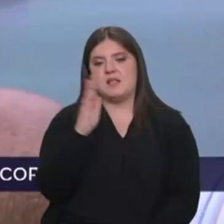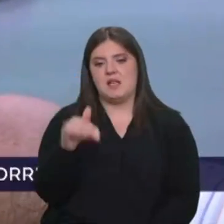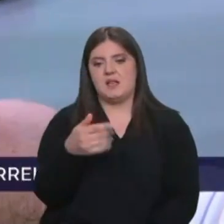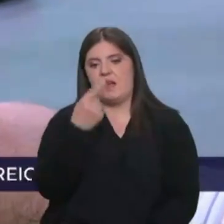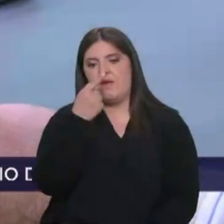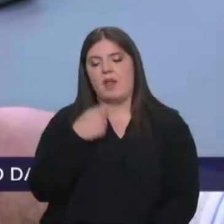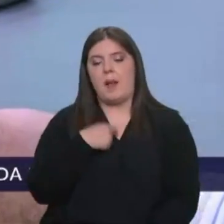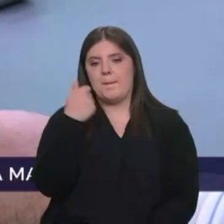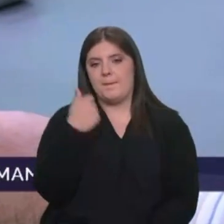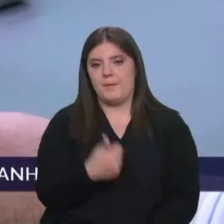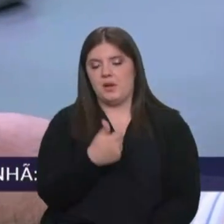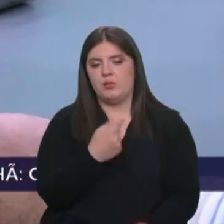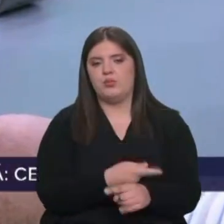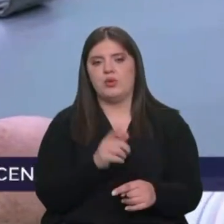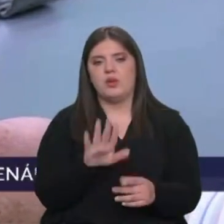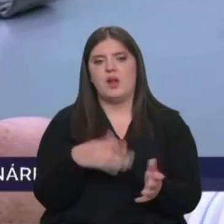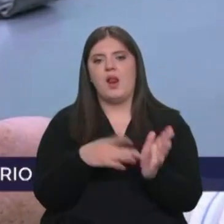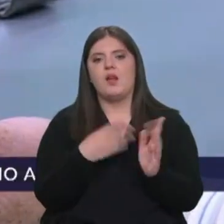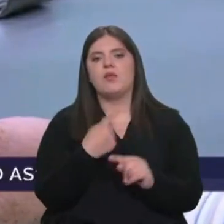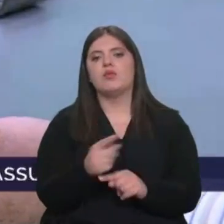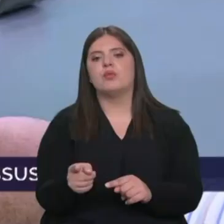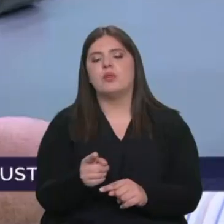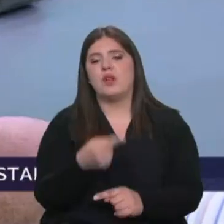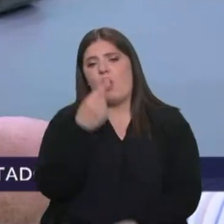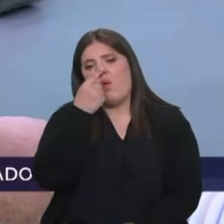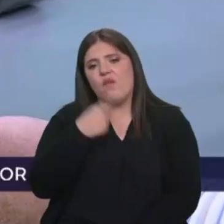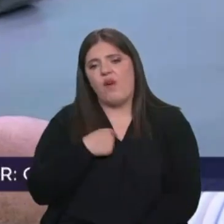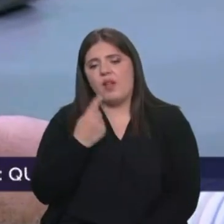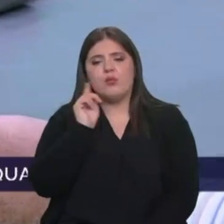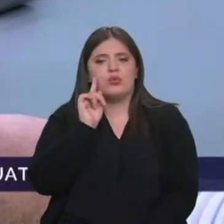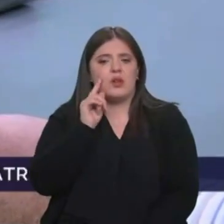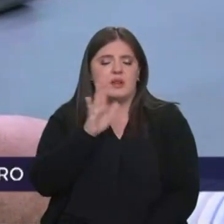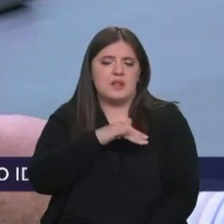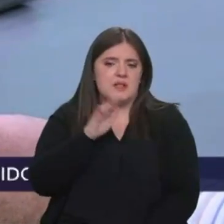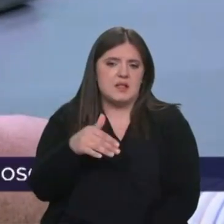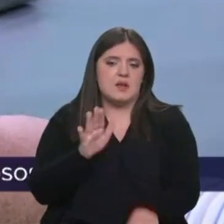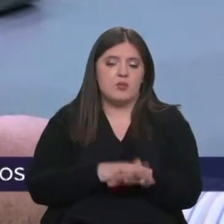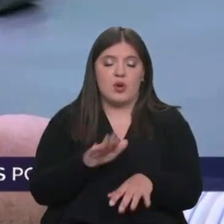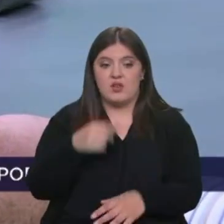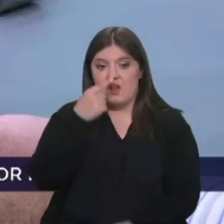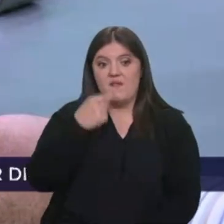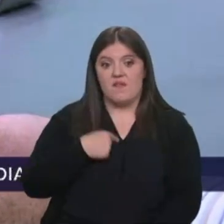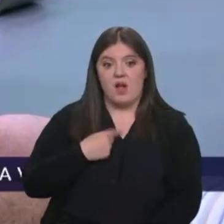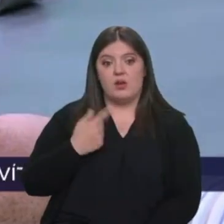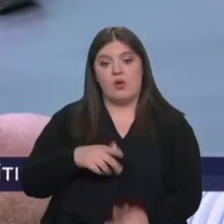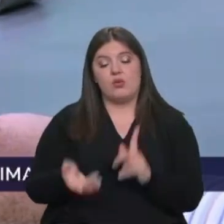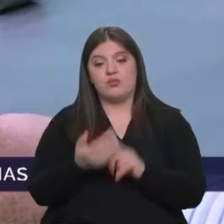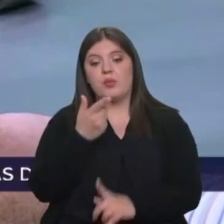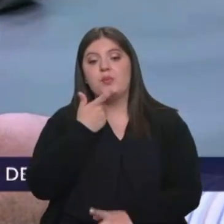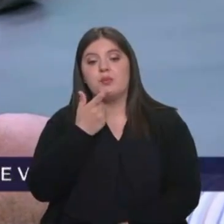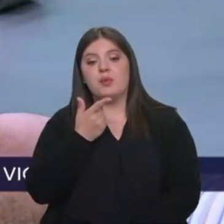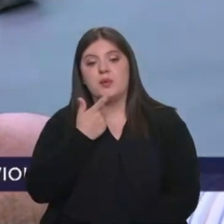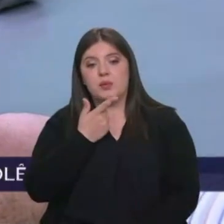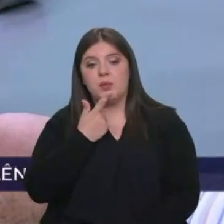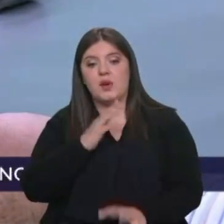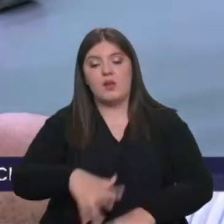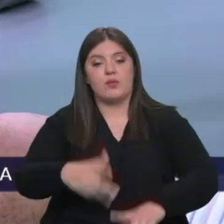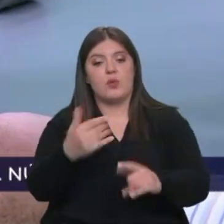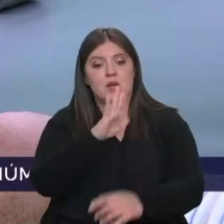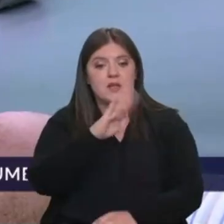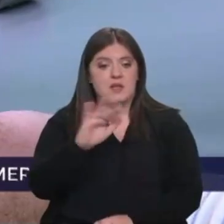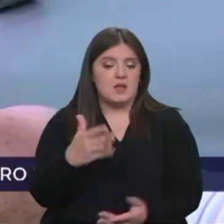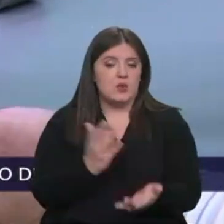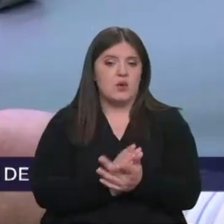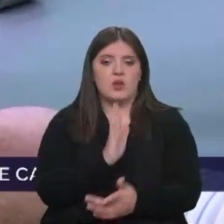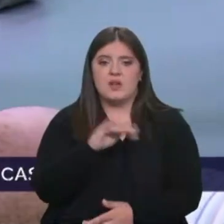falhar bem. Por que razão trazemos este livro? Porque o erro é fundamental em ciência. É só à custa do erro que nós conseguimos compreender e evoluir na ciência. E não é apenas na